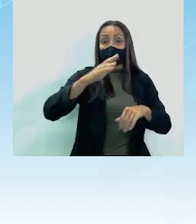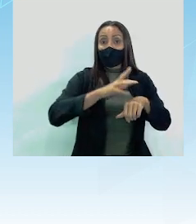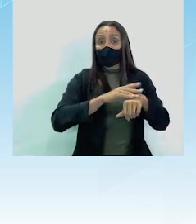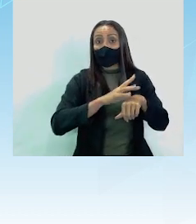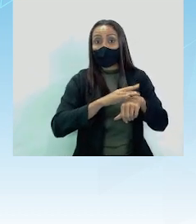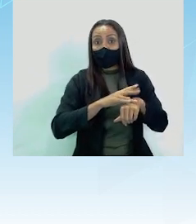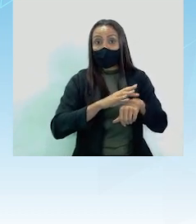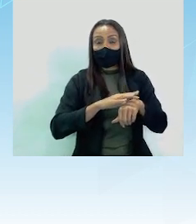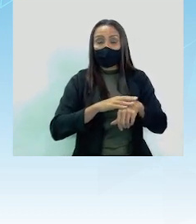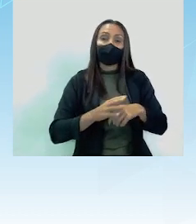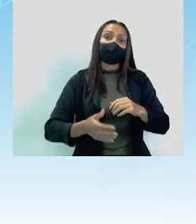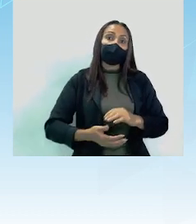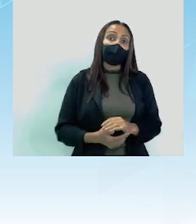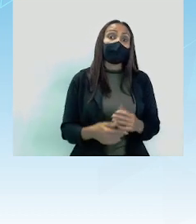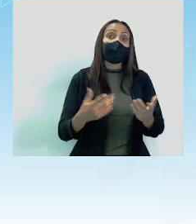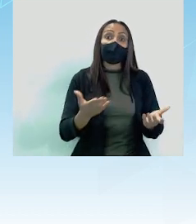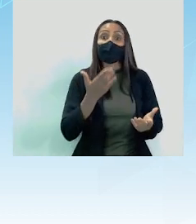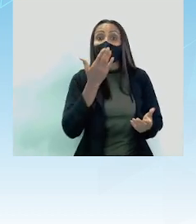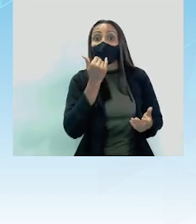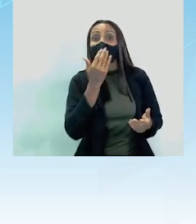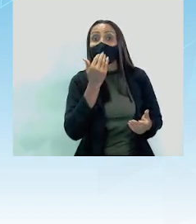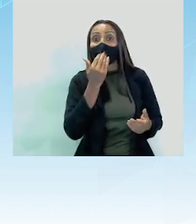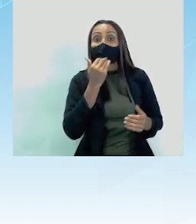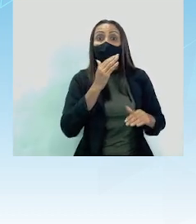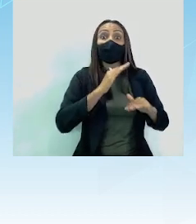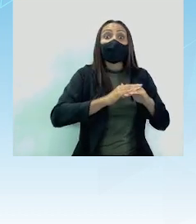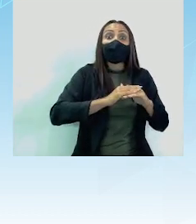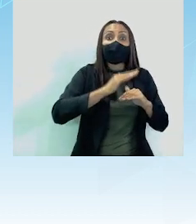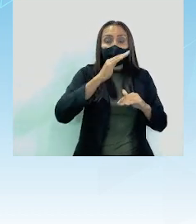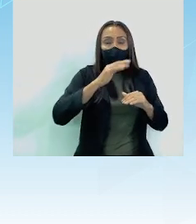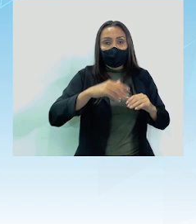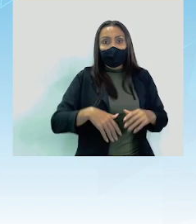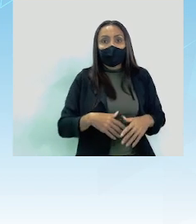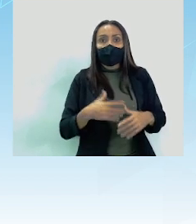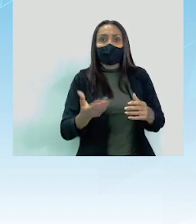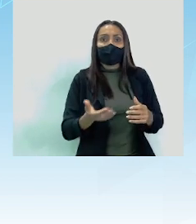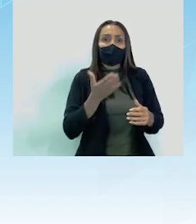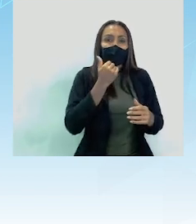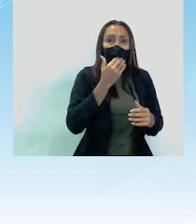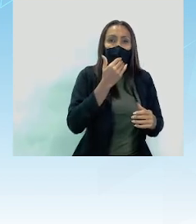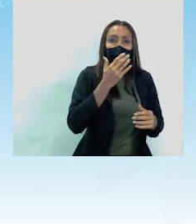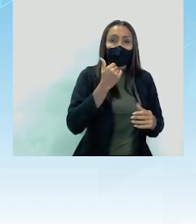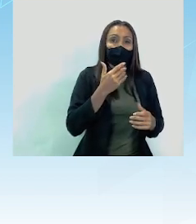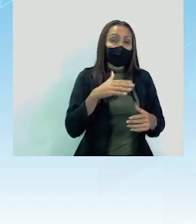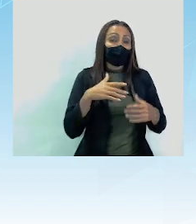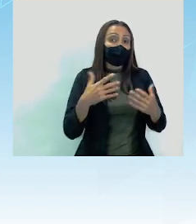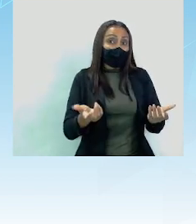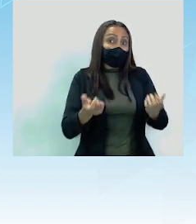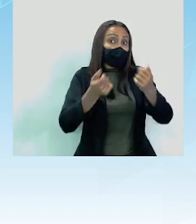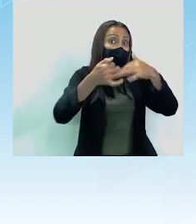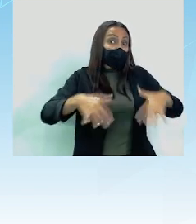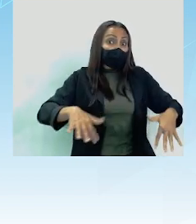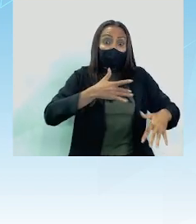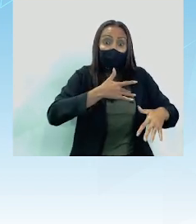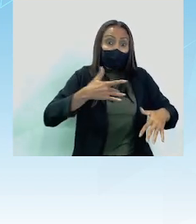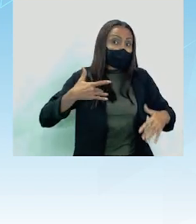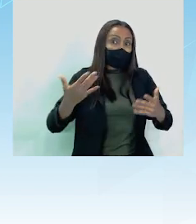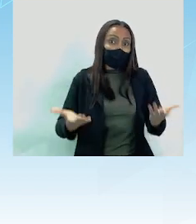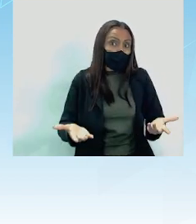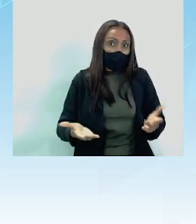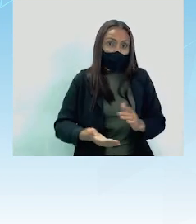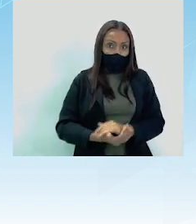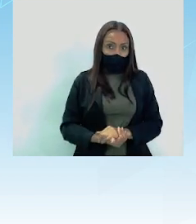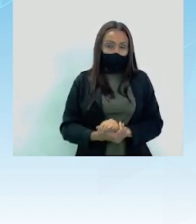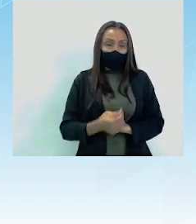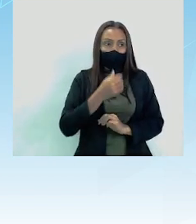e está comendo, principalmente, de forma mais desregrada, né? Alimentos cada vez piores, mais industrializados, e isso está trazendo grandes